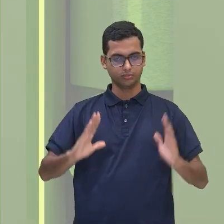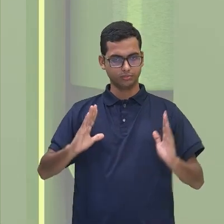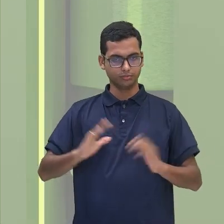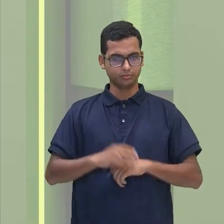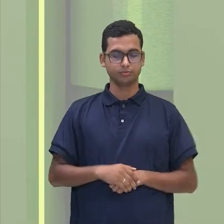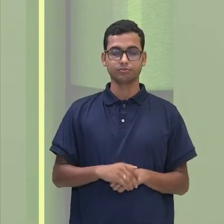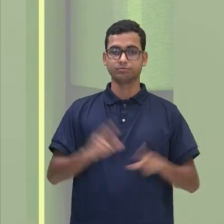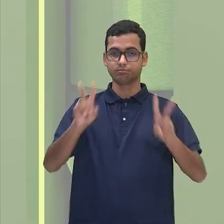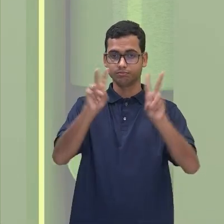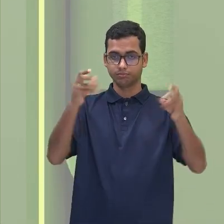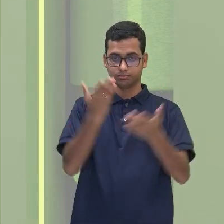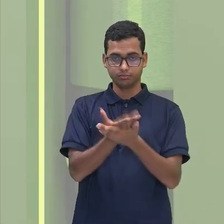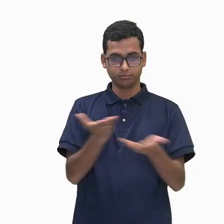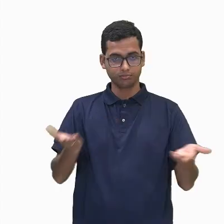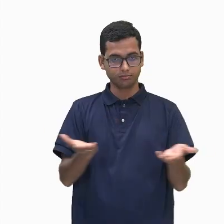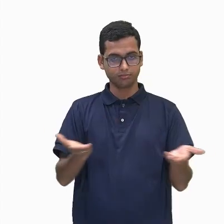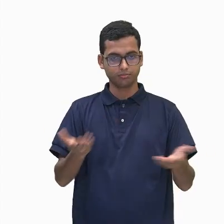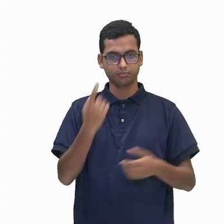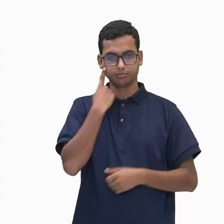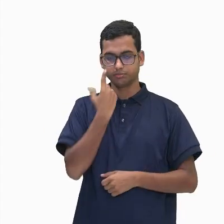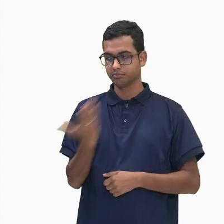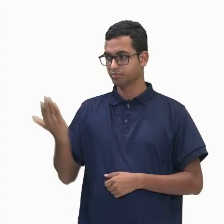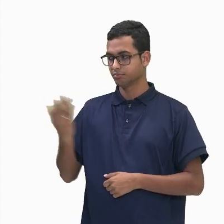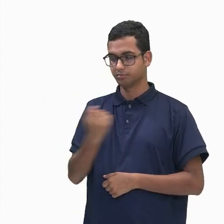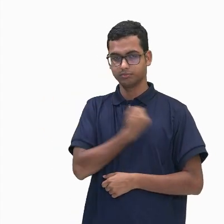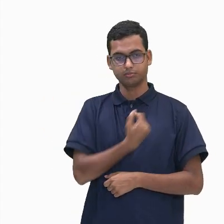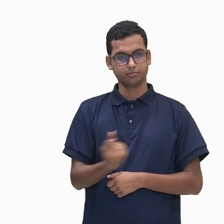que temos na nossa aula 01.